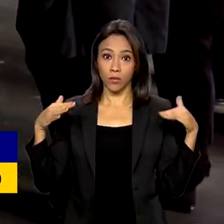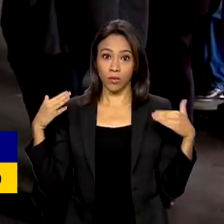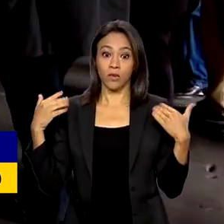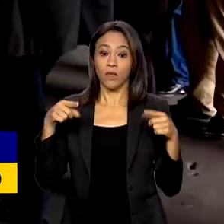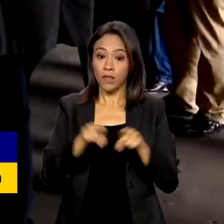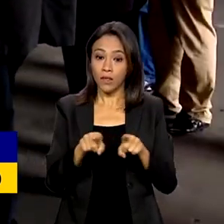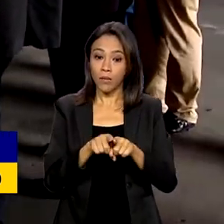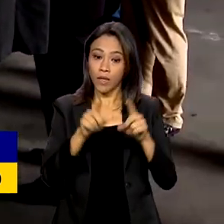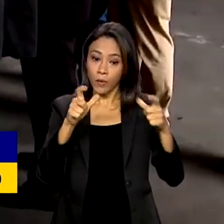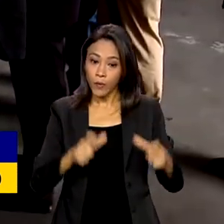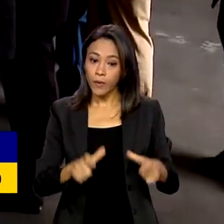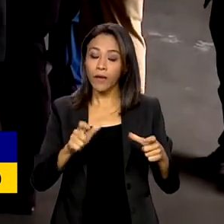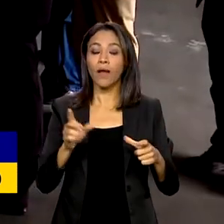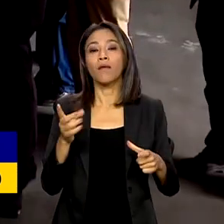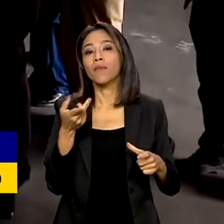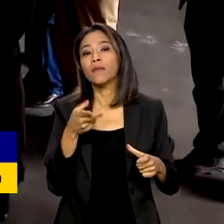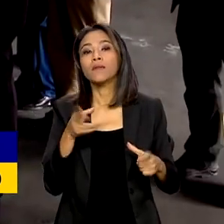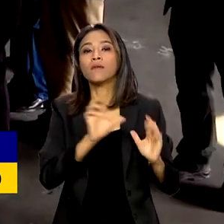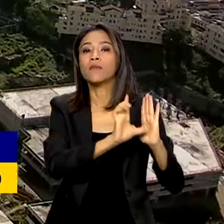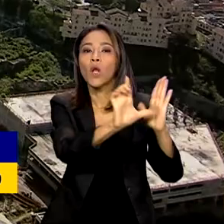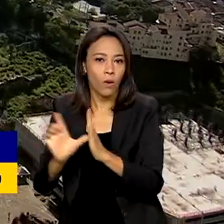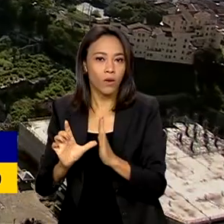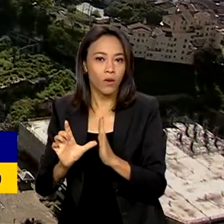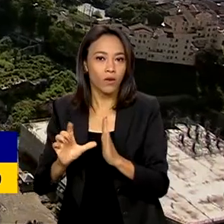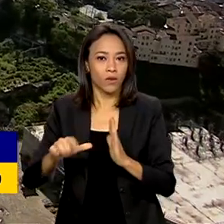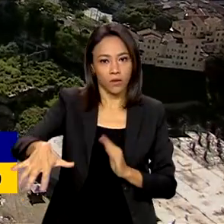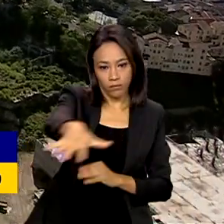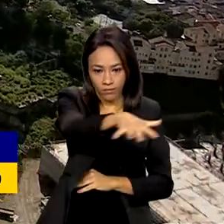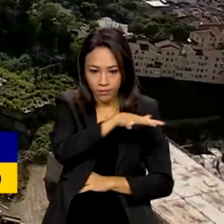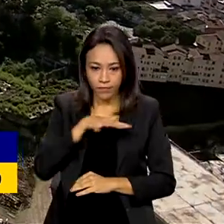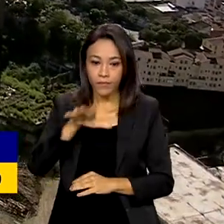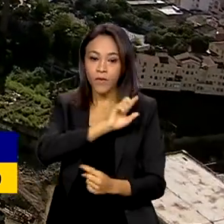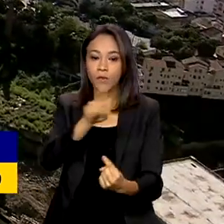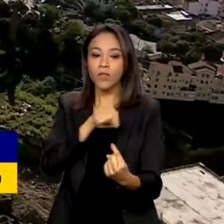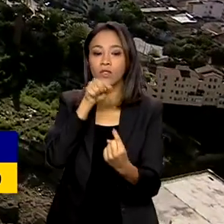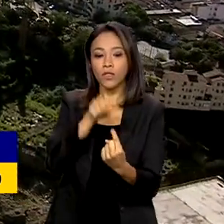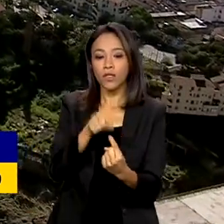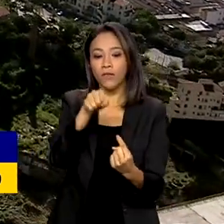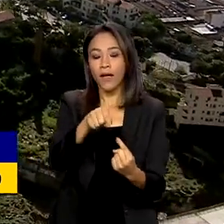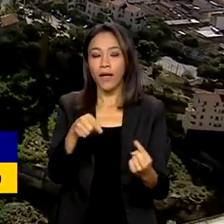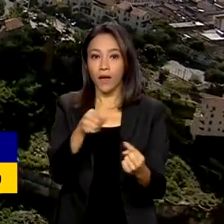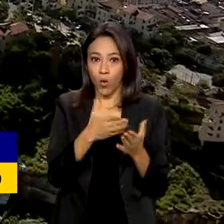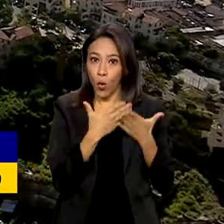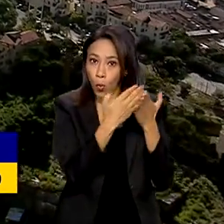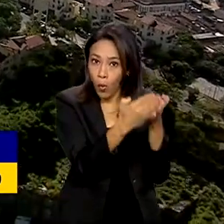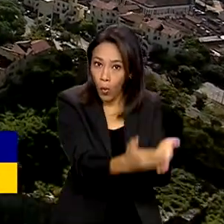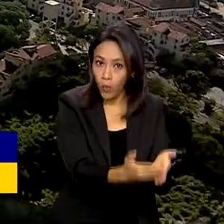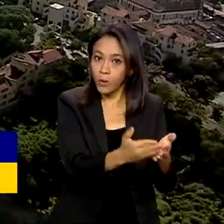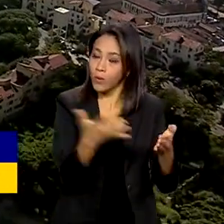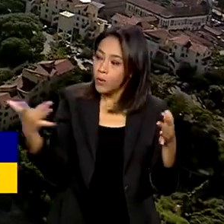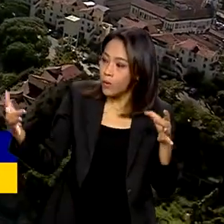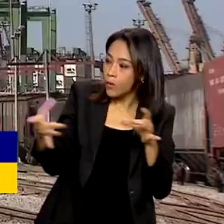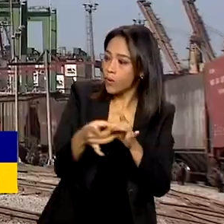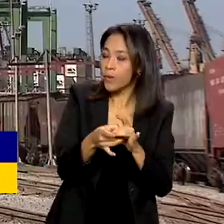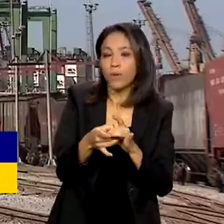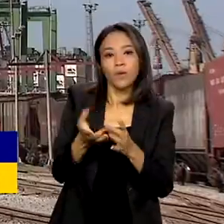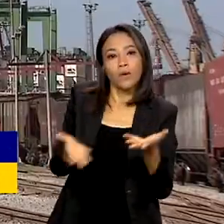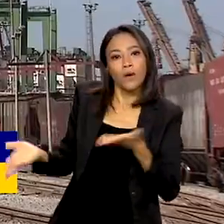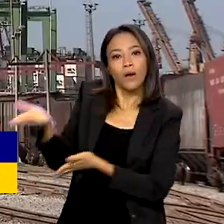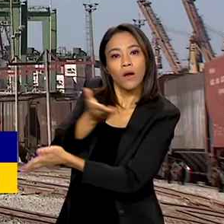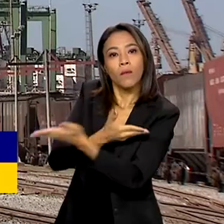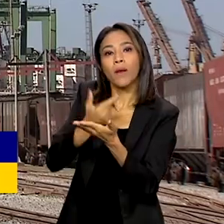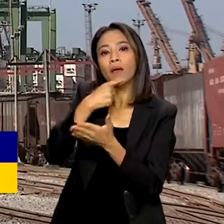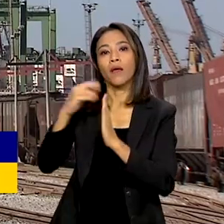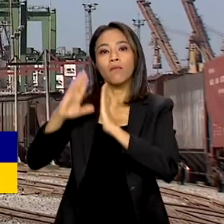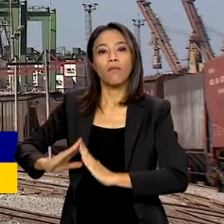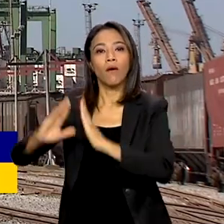por estabelecimentos comerciais. A ideia é integrar a região portuária com os moradores do Rio.